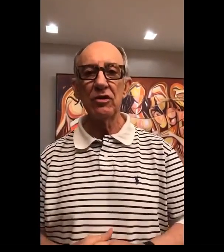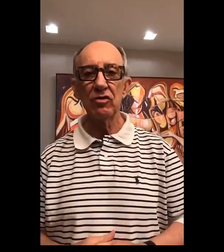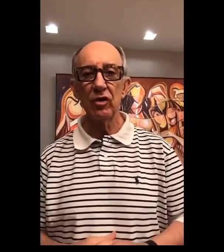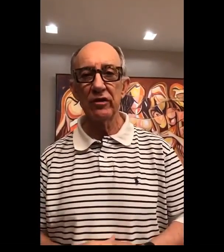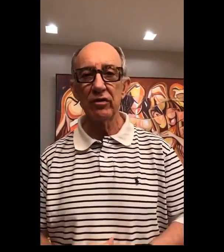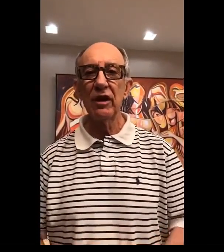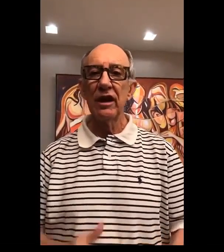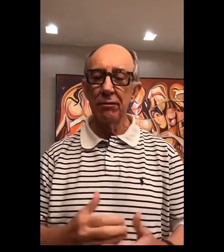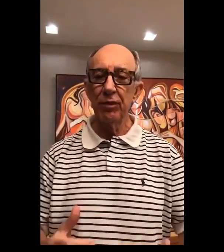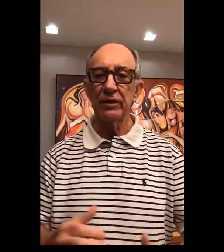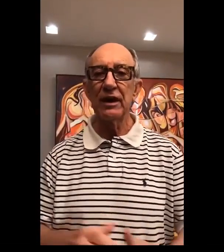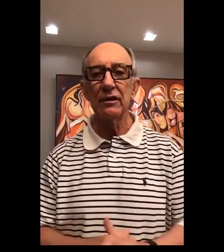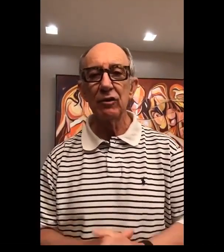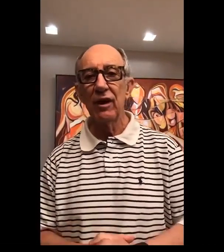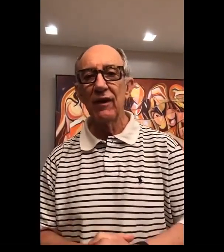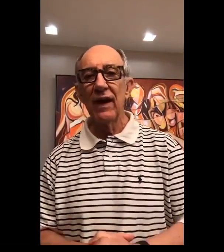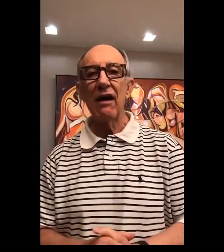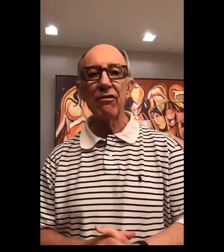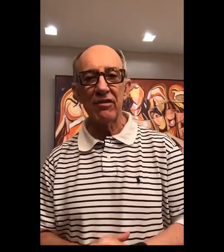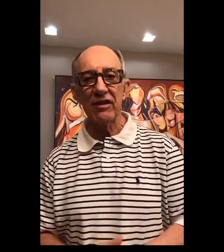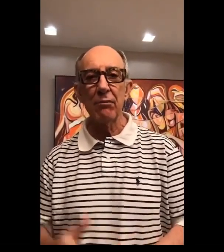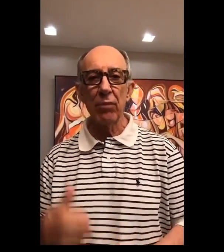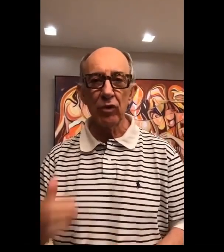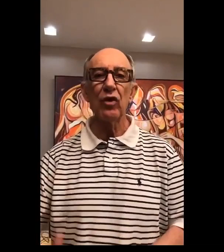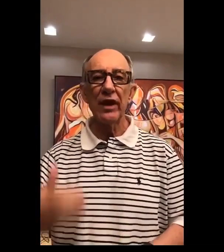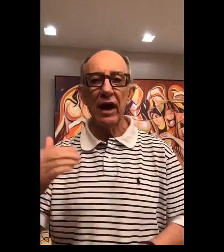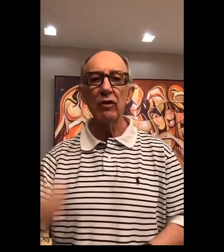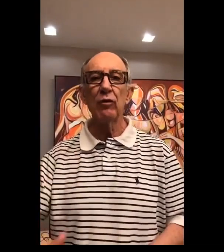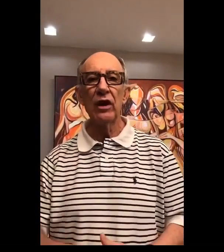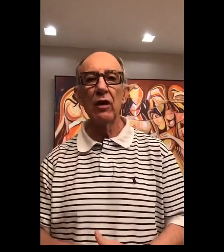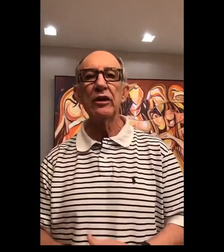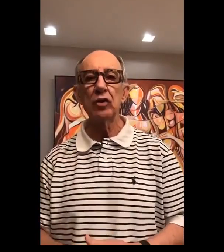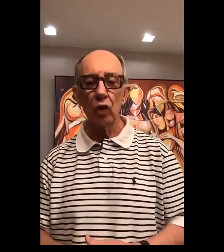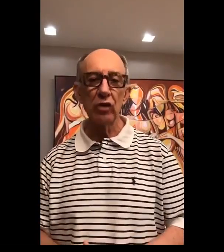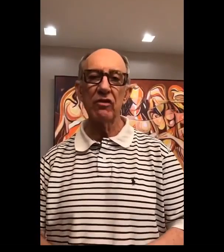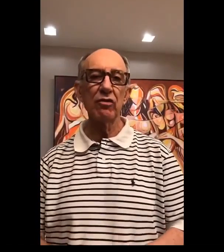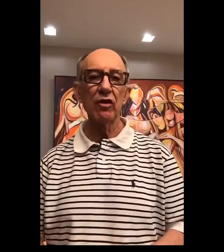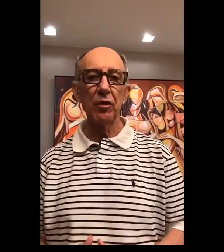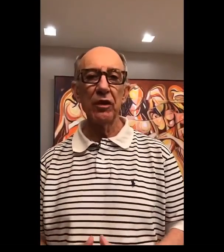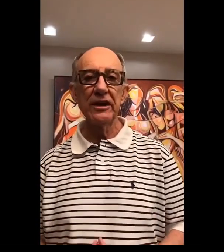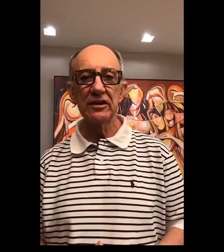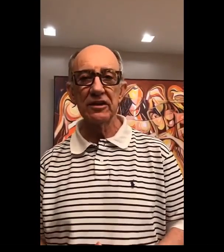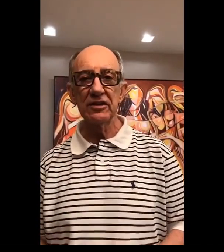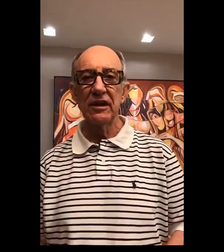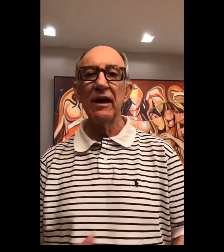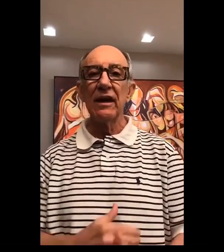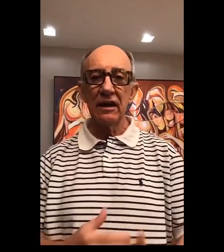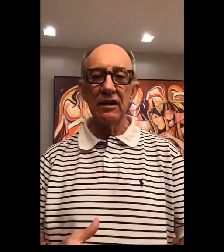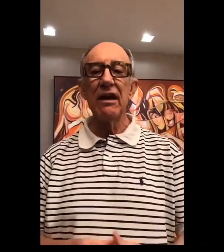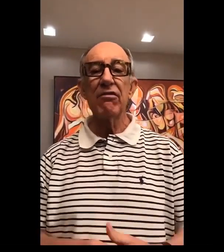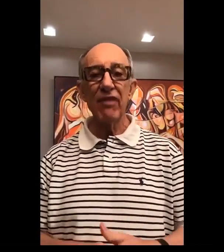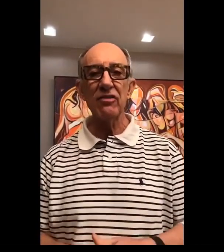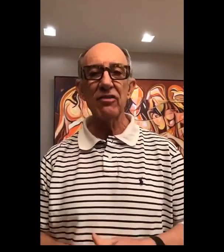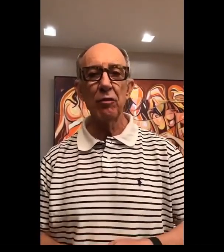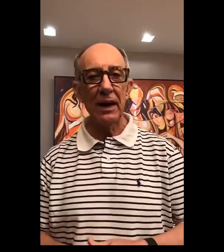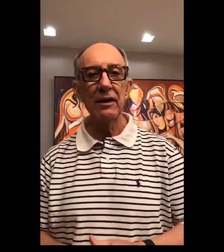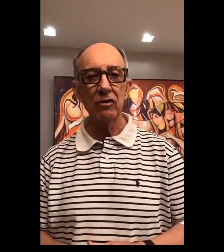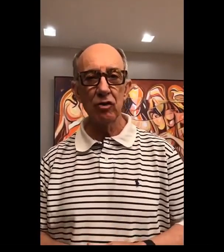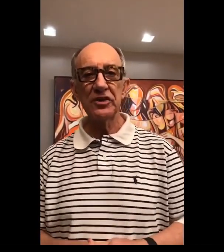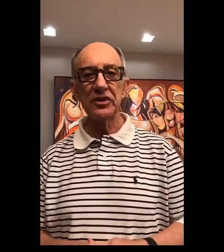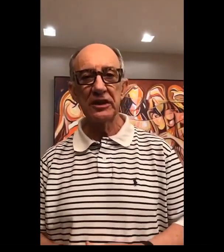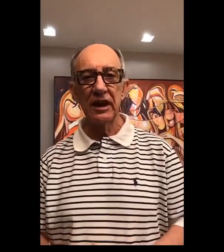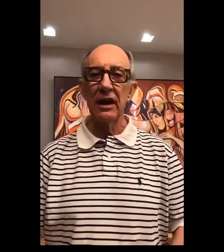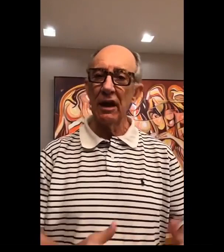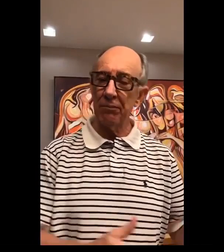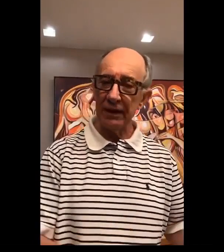eleições de 2018 e, portanto, afastar Bolsonaro, Mourão e todas as suas políticas que devastam o